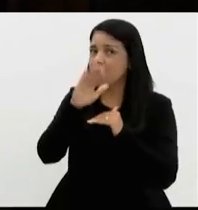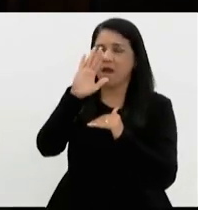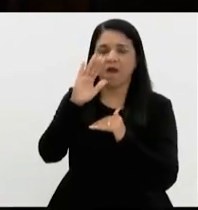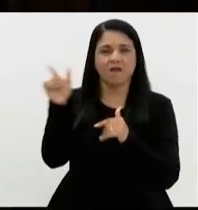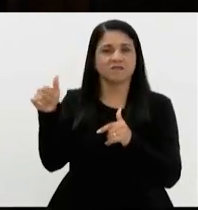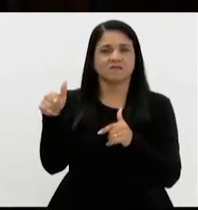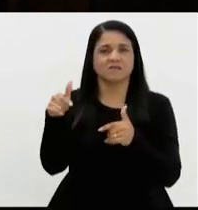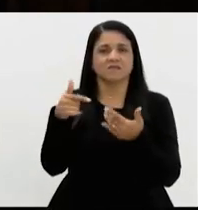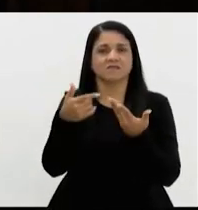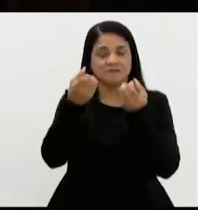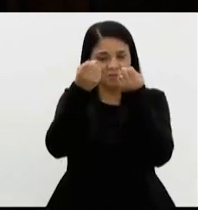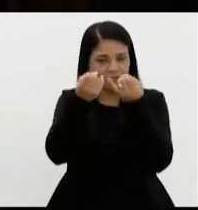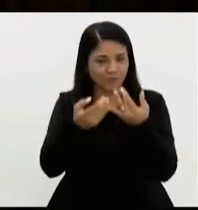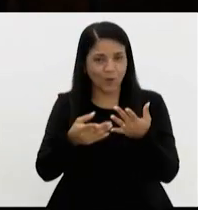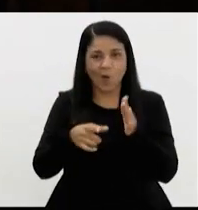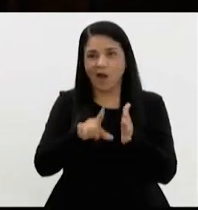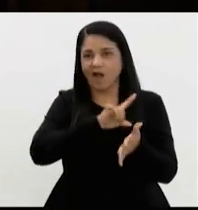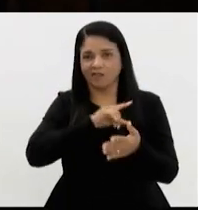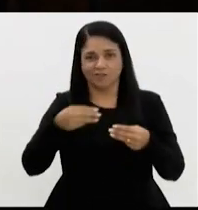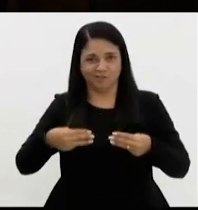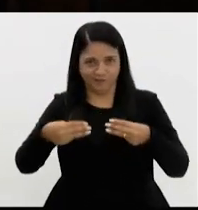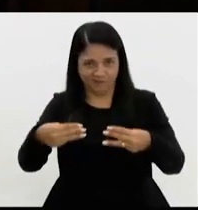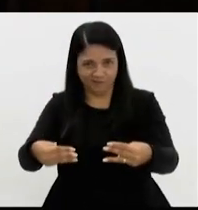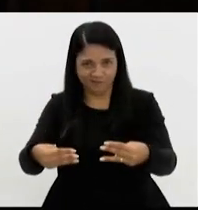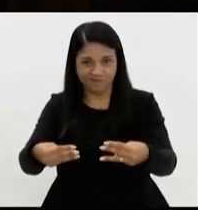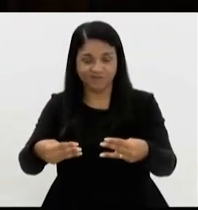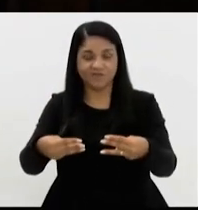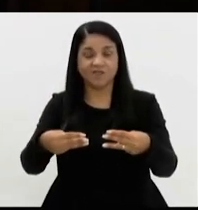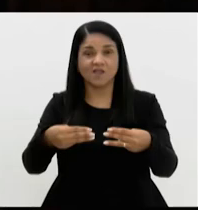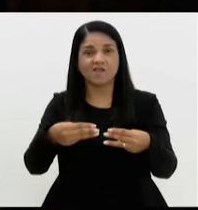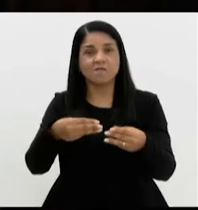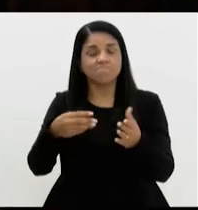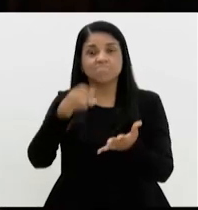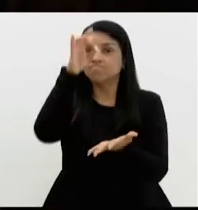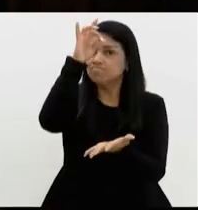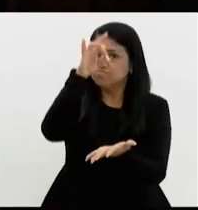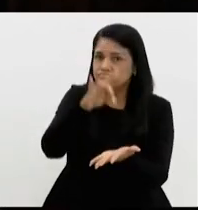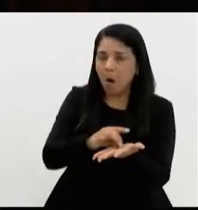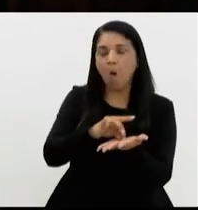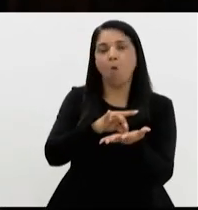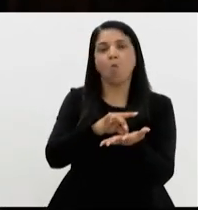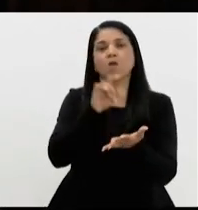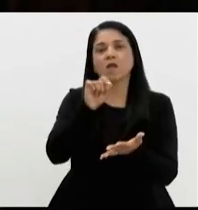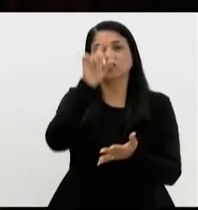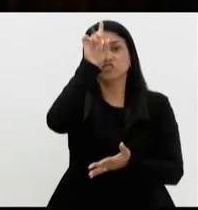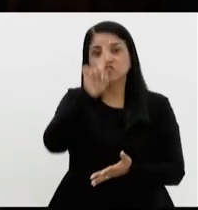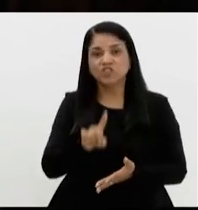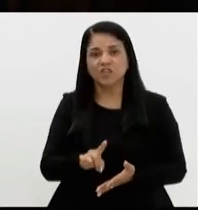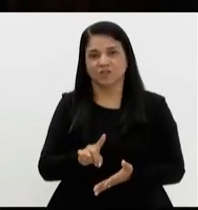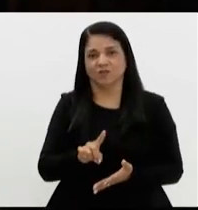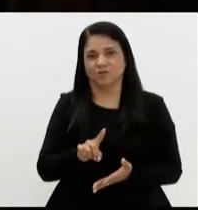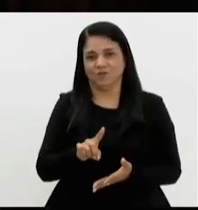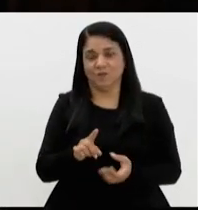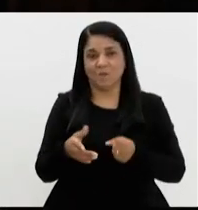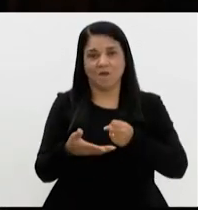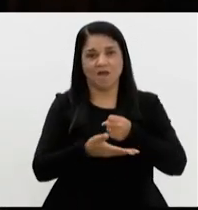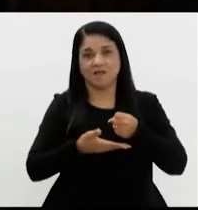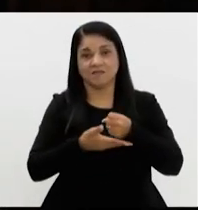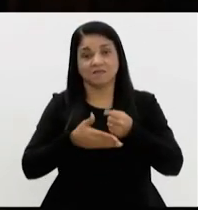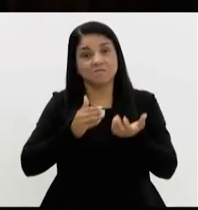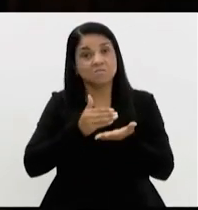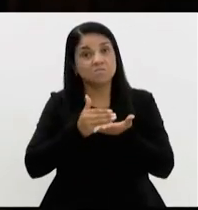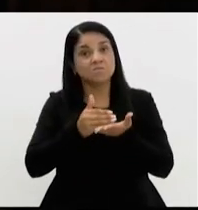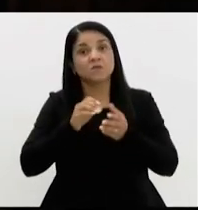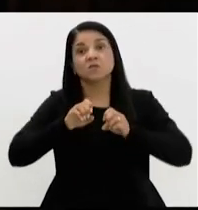aqui a democracia pressupõe a concretização de direitos fundamentais a começar pela educação